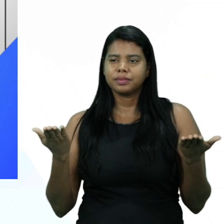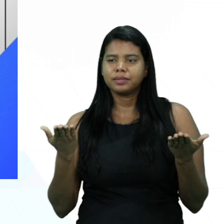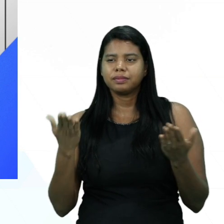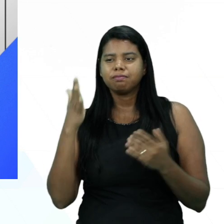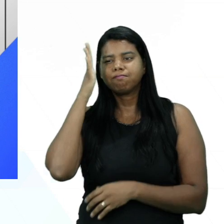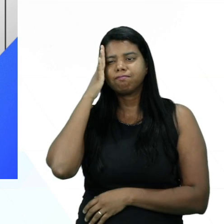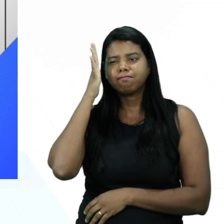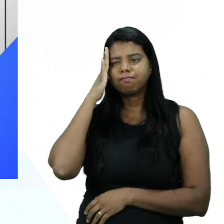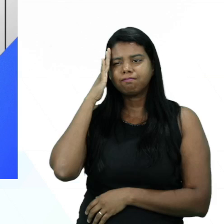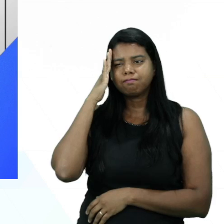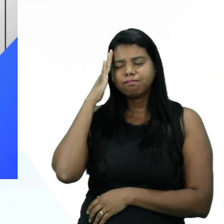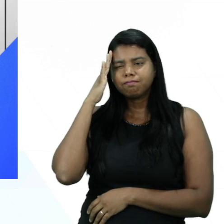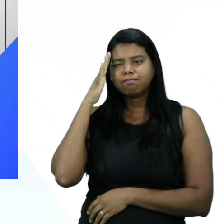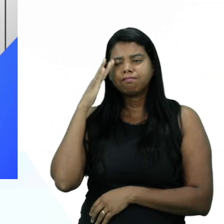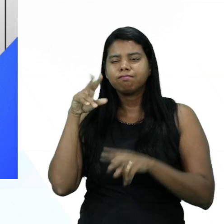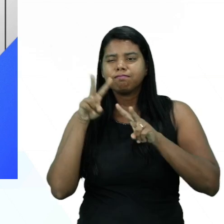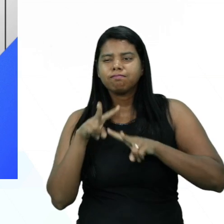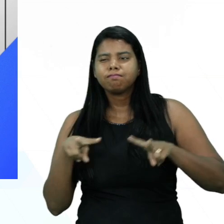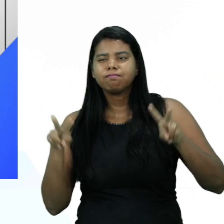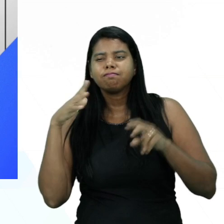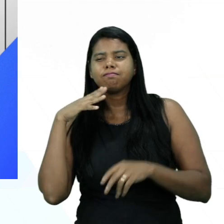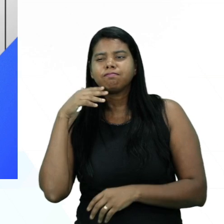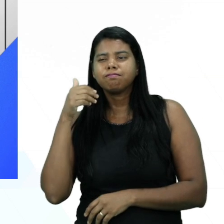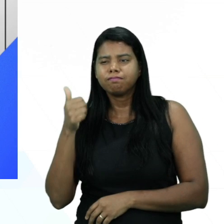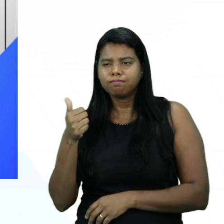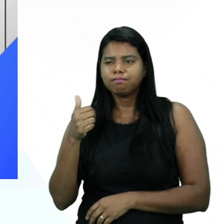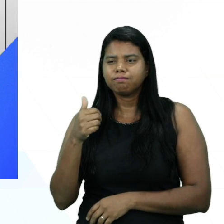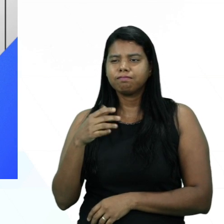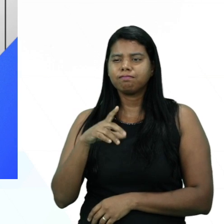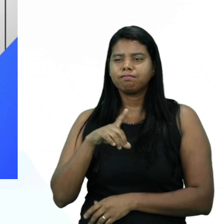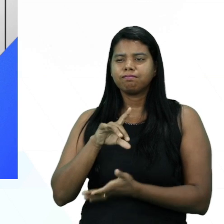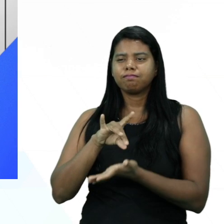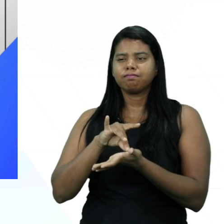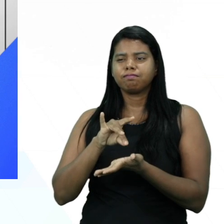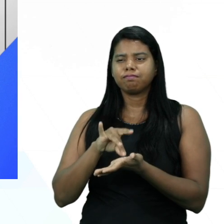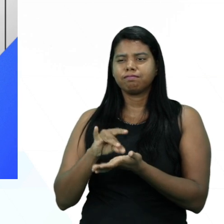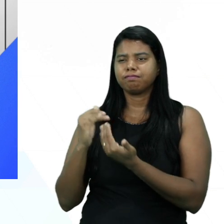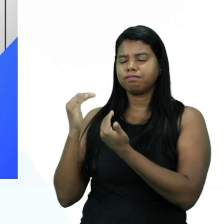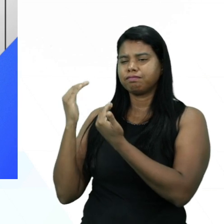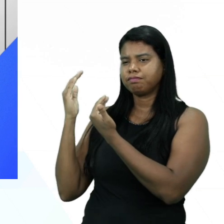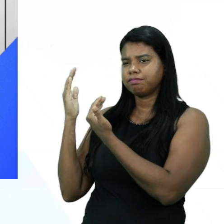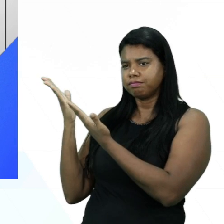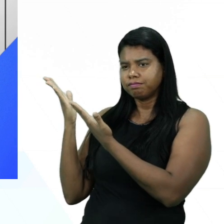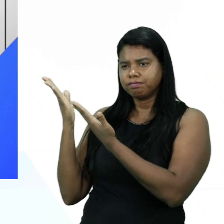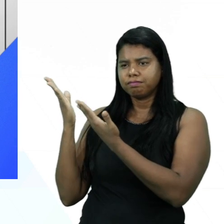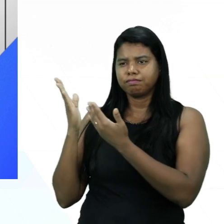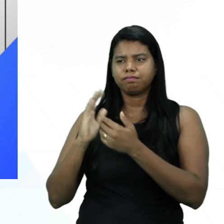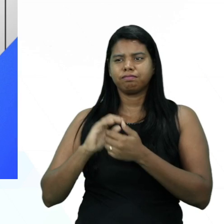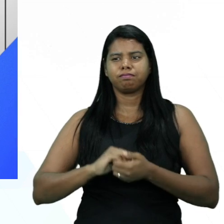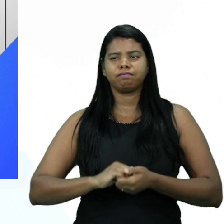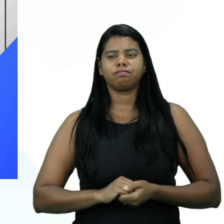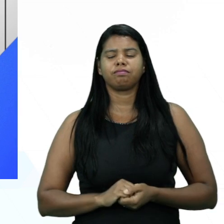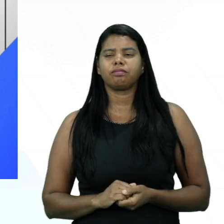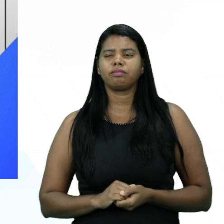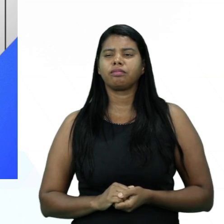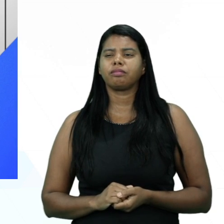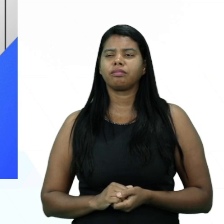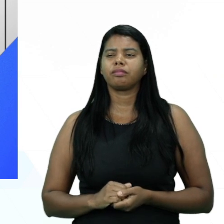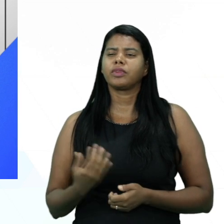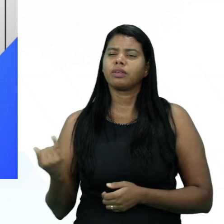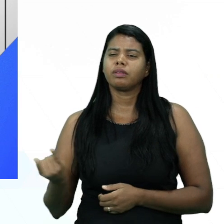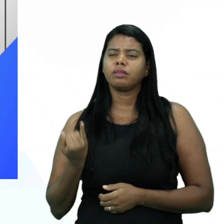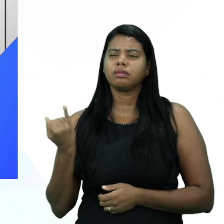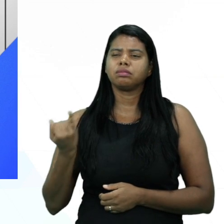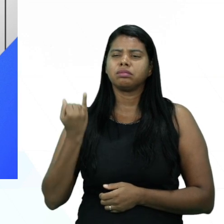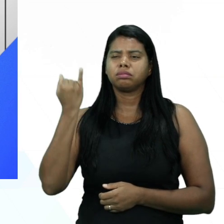peso visual que cada um desses elementos possui. Pesos visuais e suas importâncias no